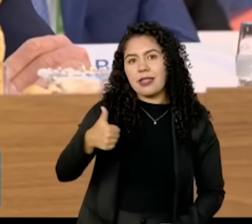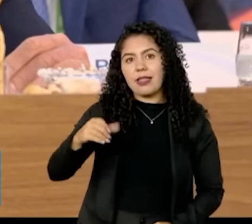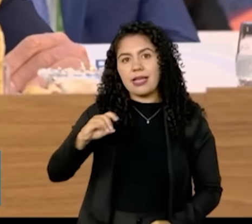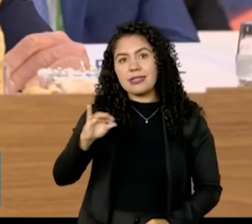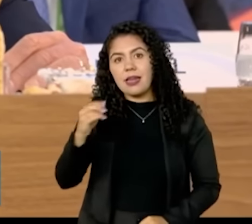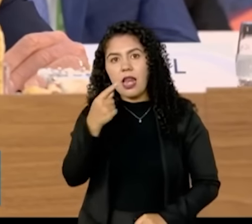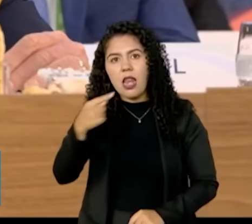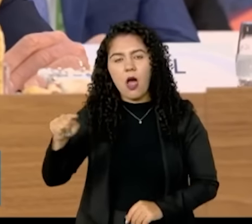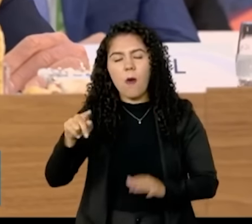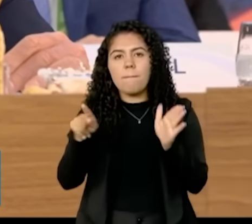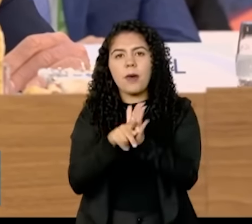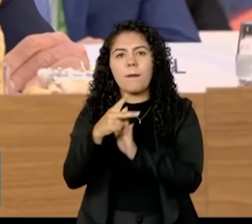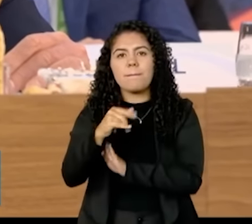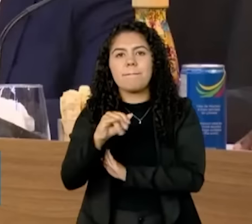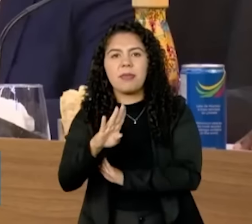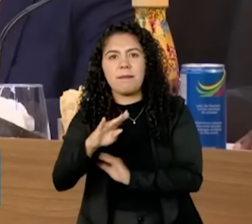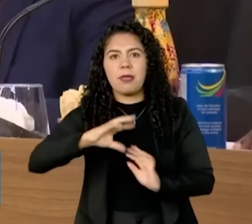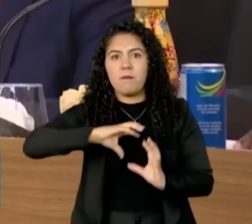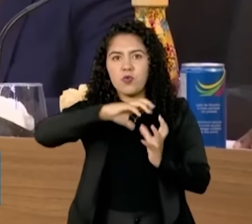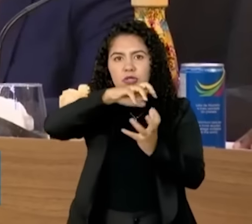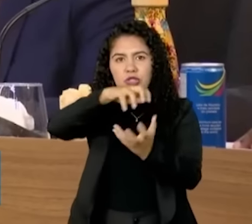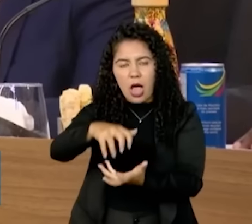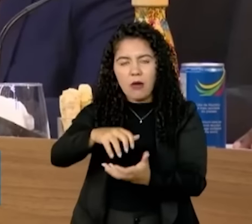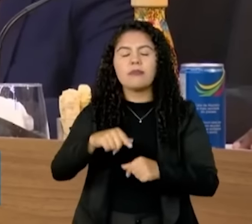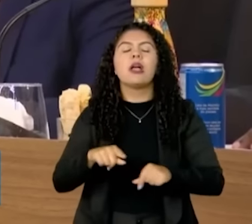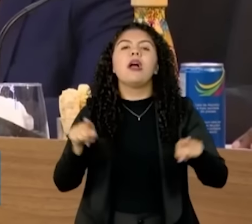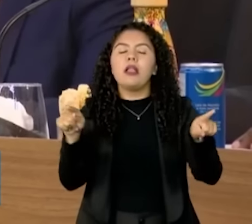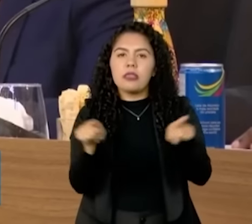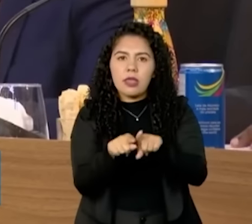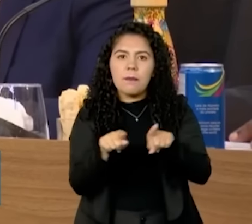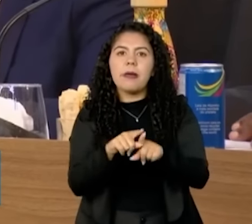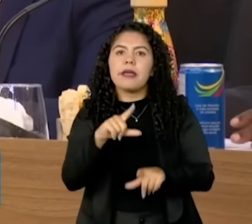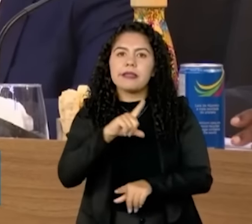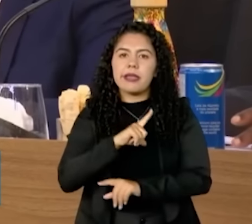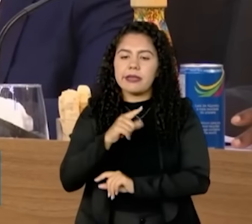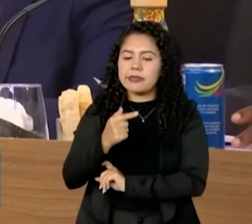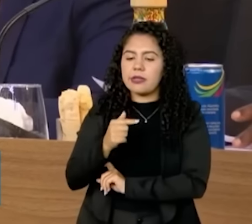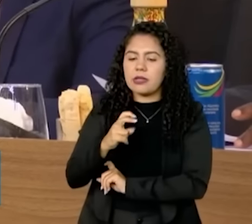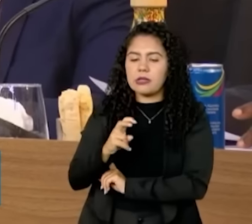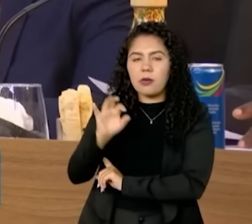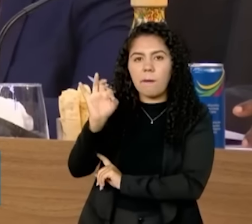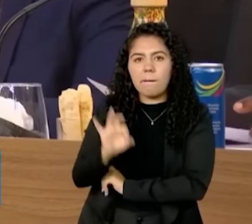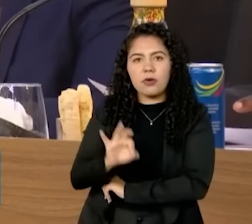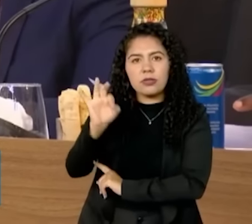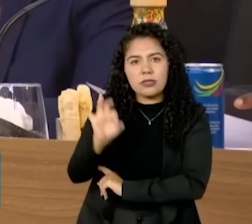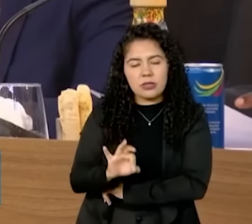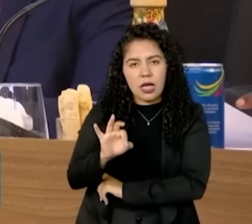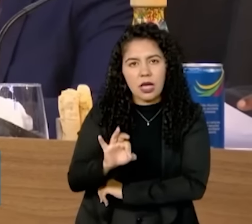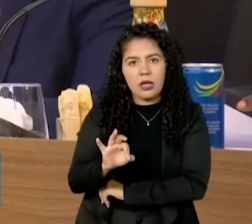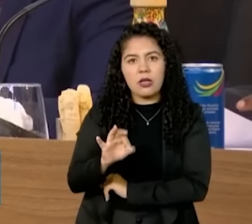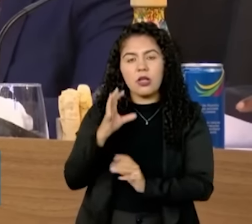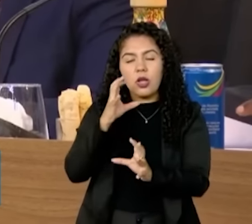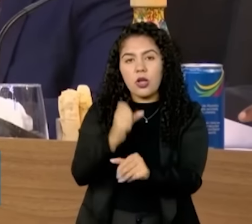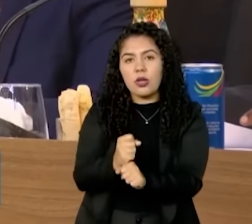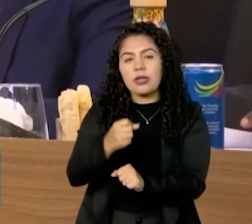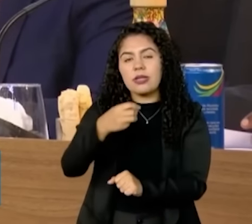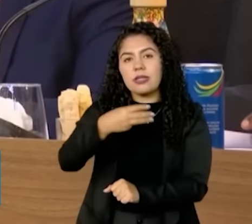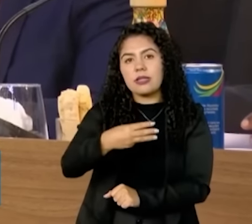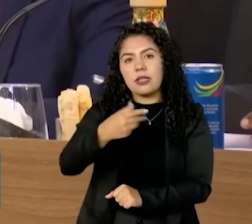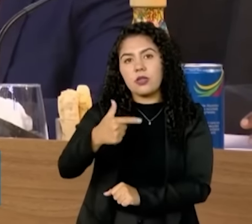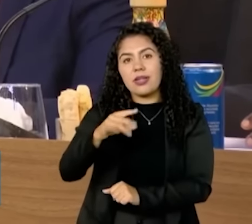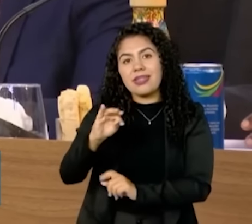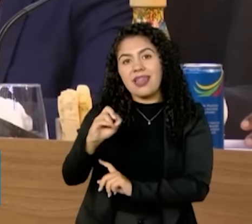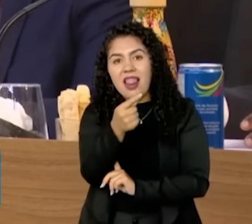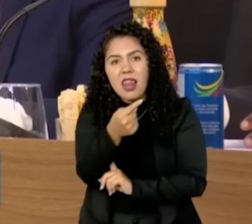mundial. Também responde por 75% dos 32 trilhões de dólares